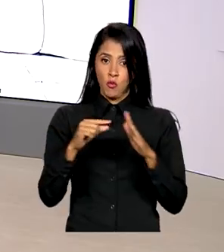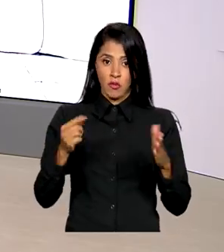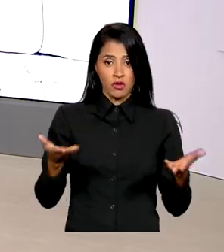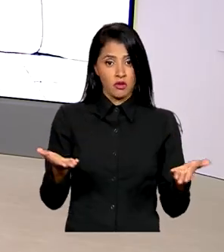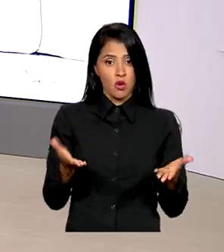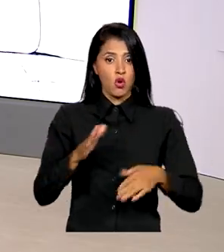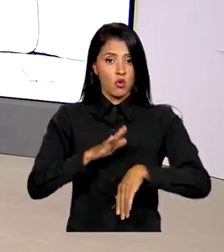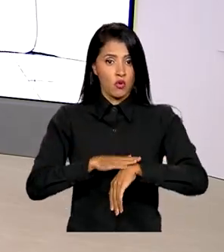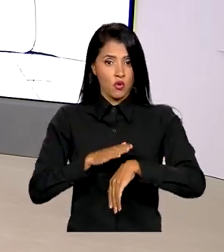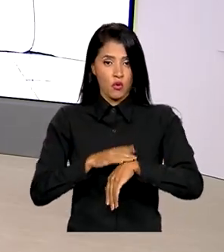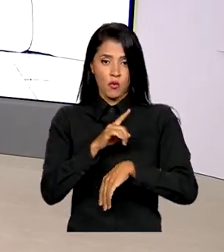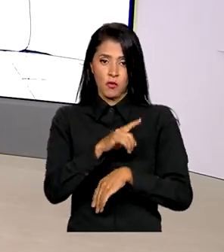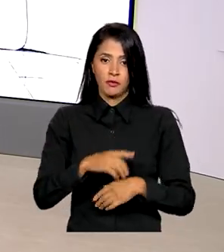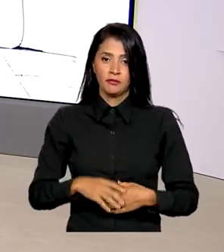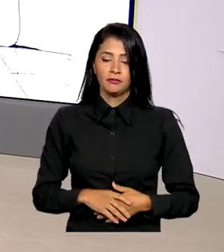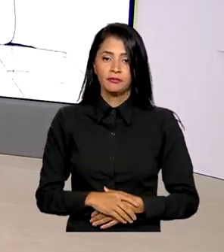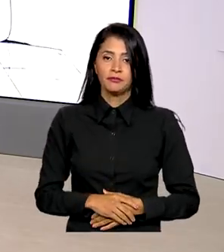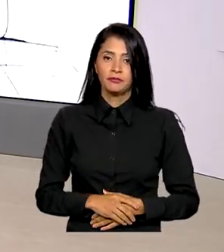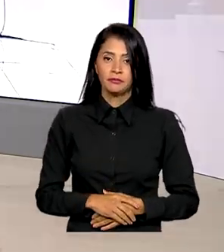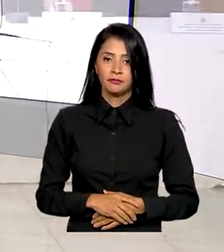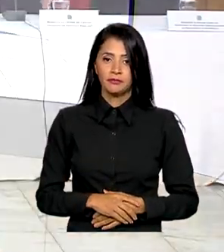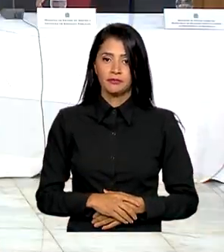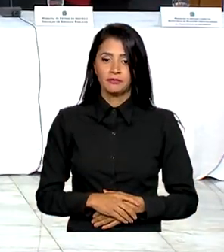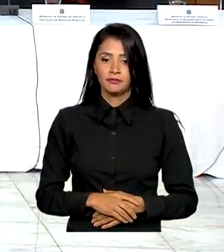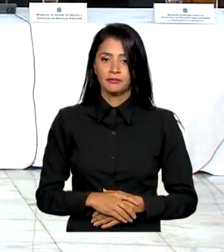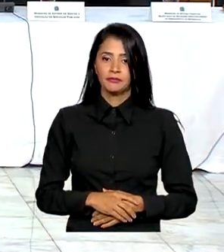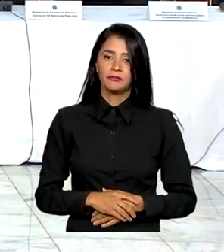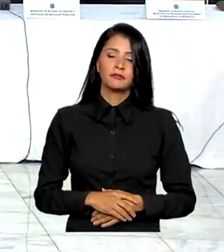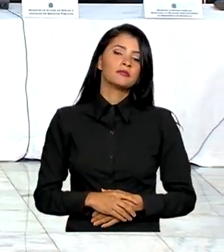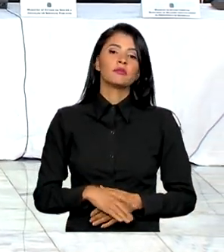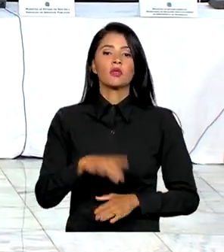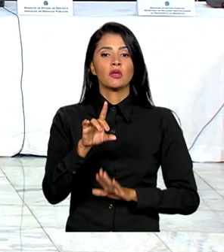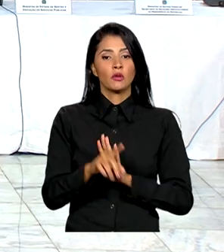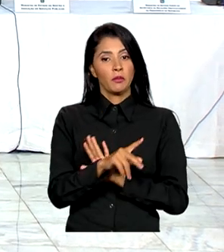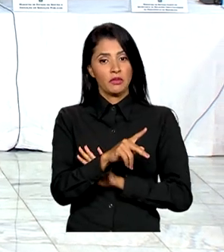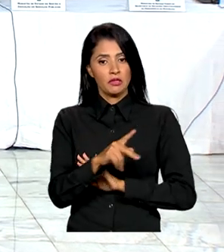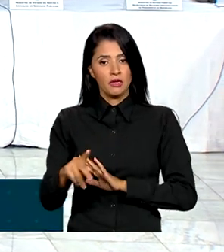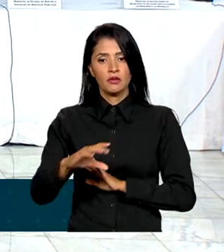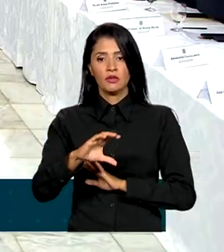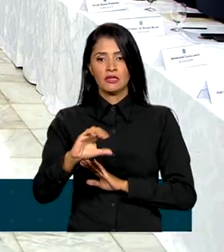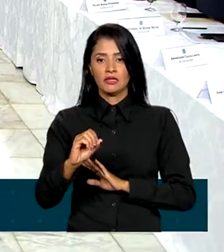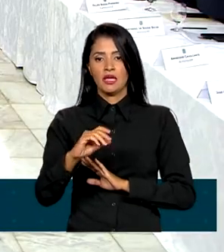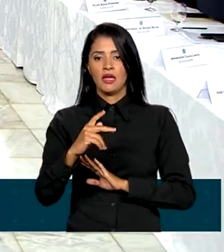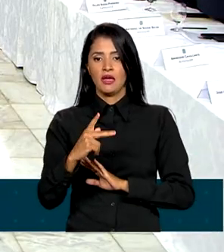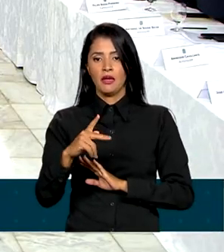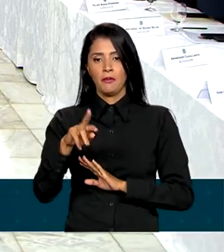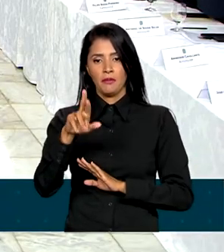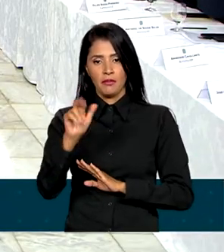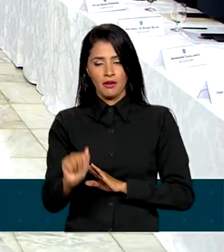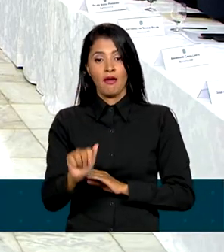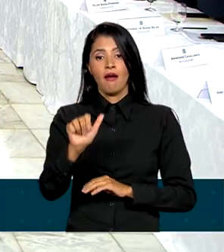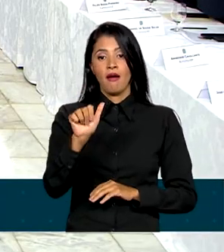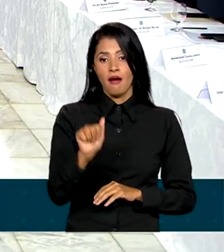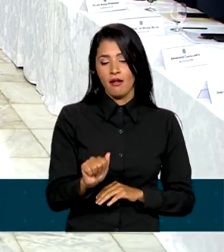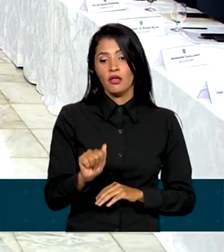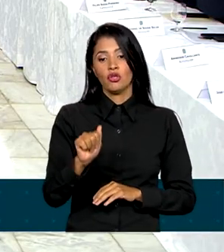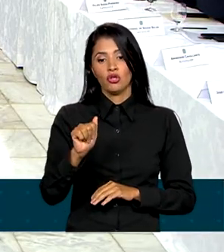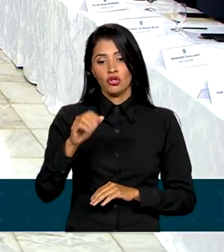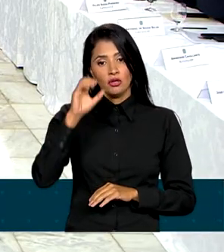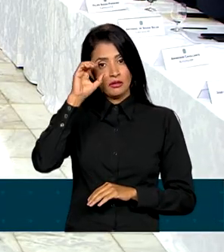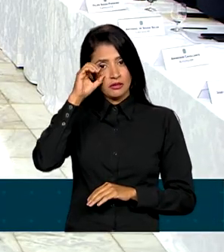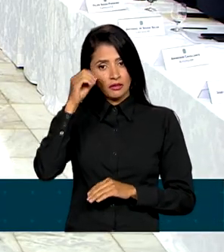momento no Palácio do Planalto. E do diretor-presidente do SERPRO, Alexandre Gonçalves de Amorim.